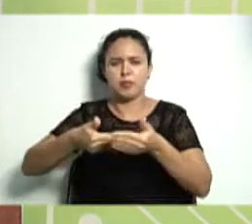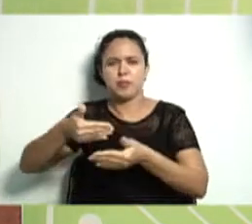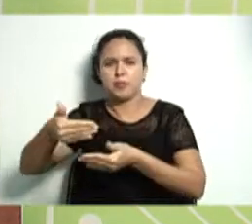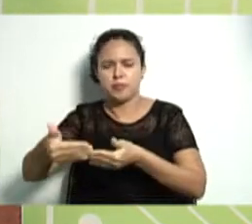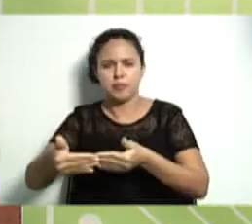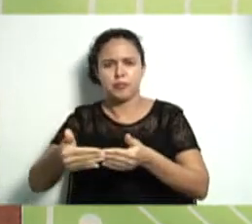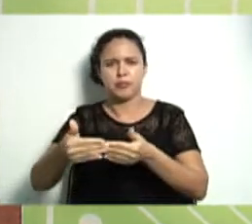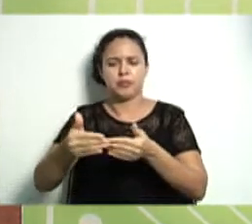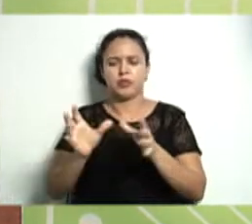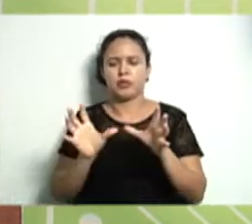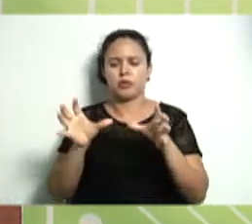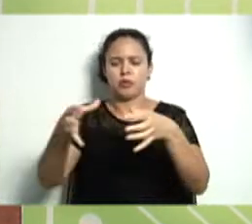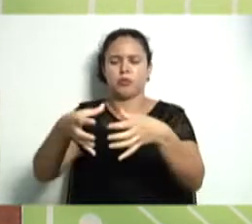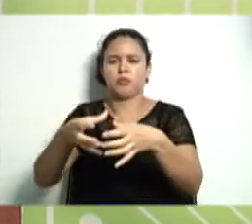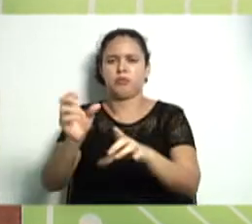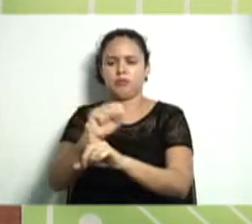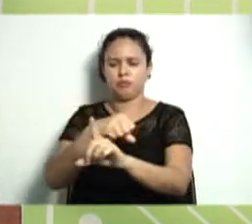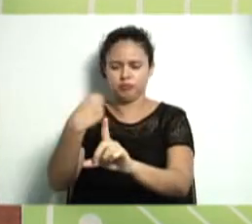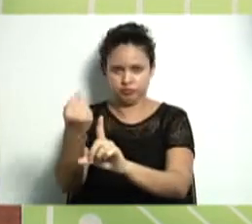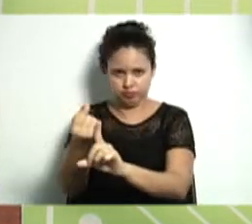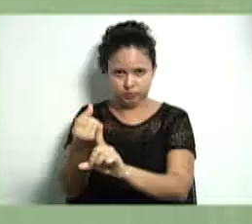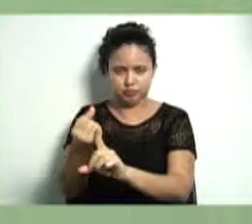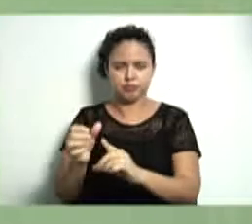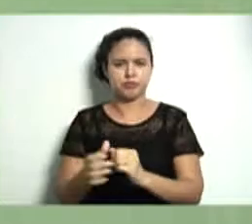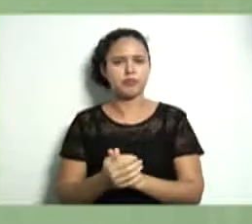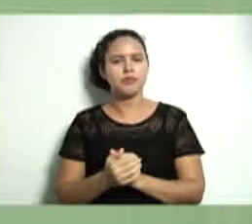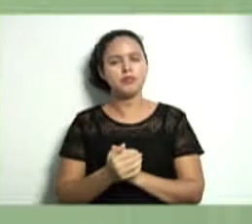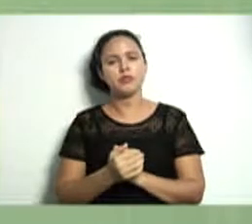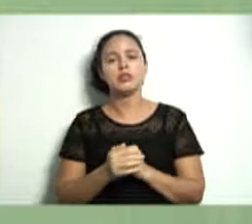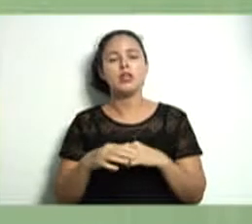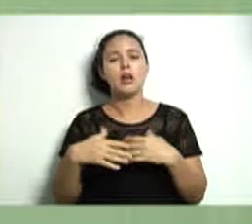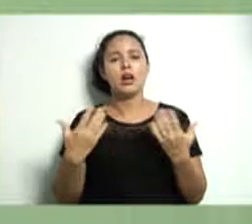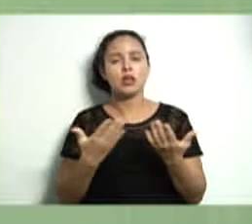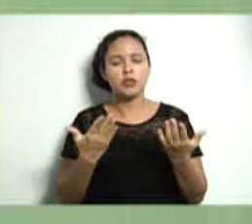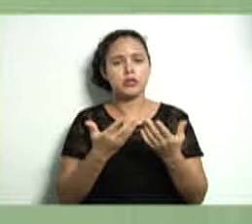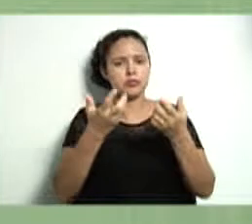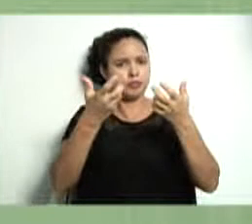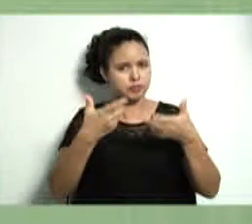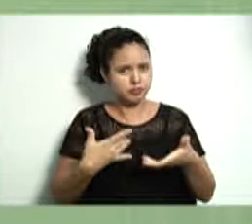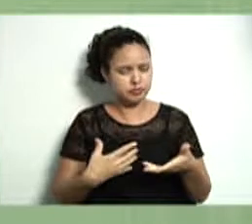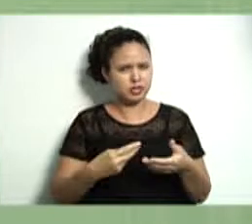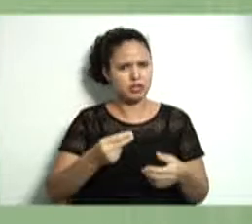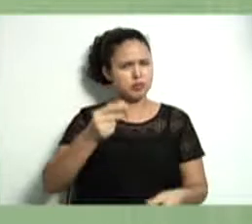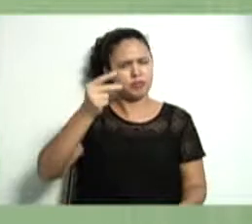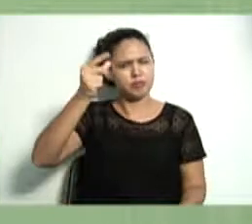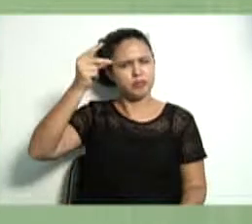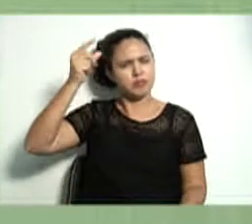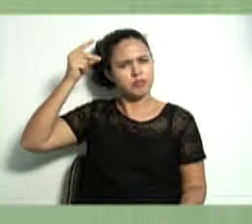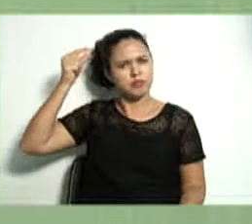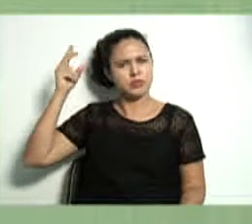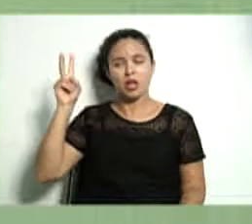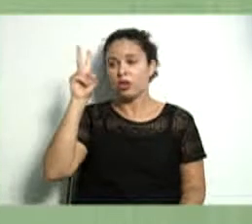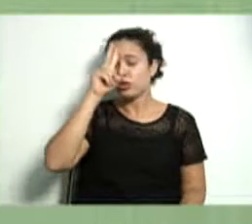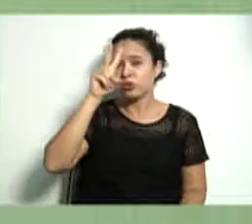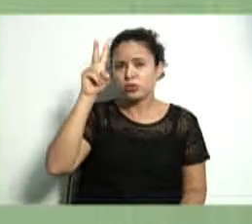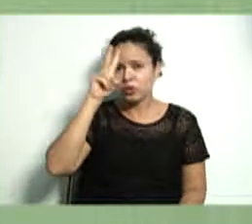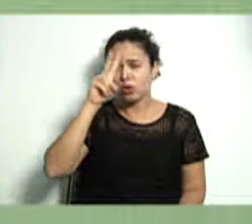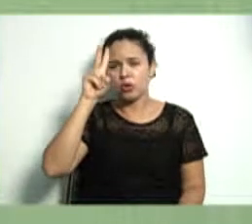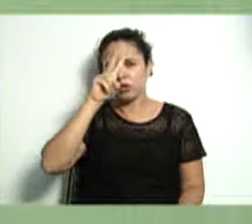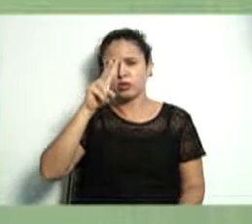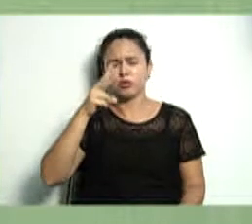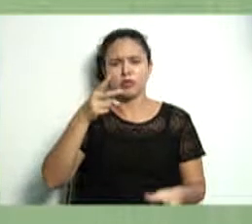tornarmos sociedade. Então, vamos voltar lá. Ao longo da história, diversos tipos